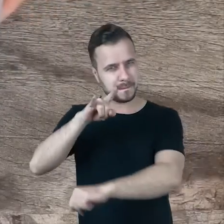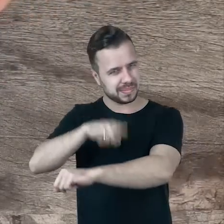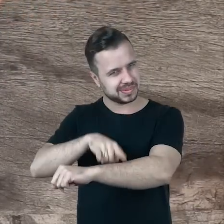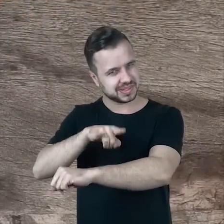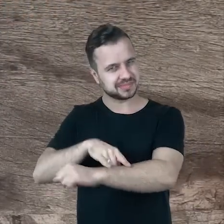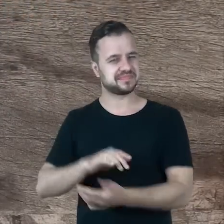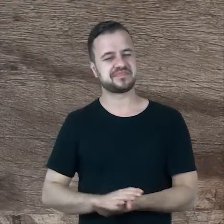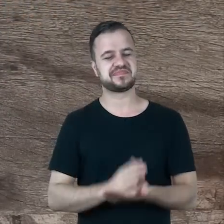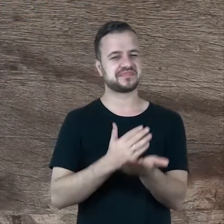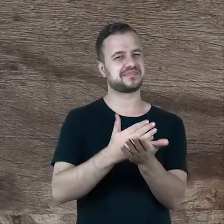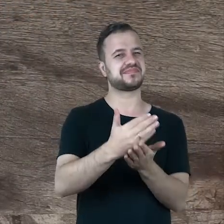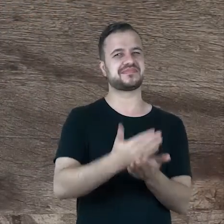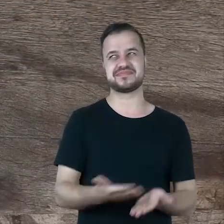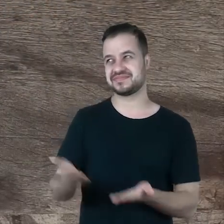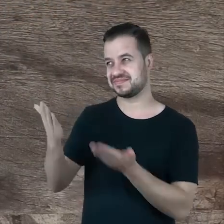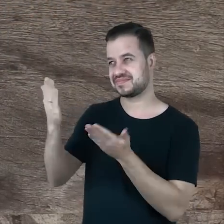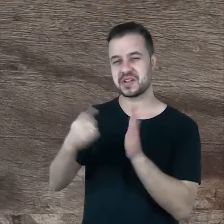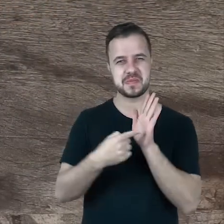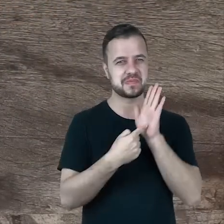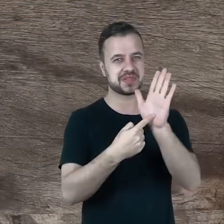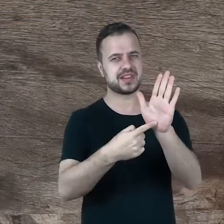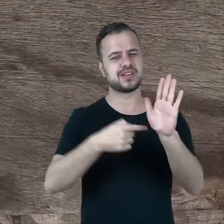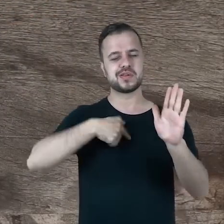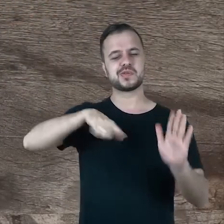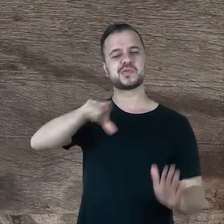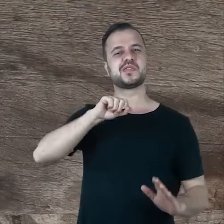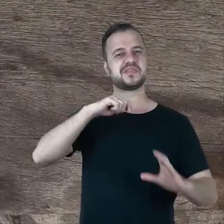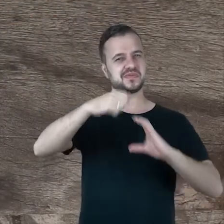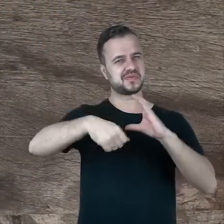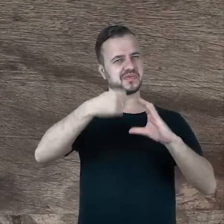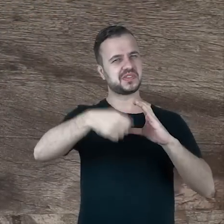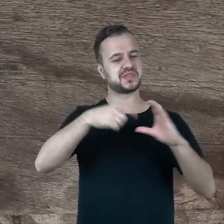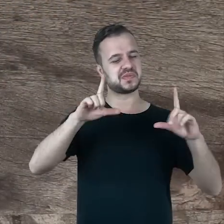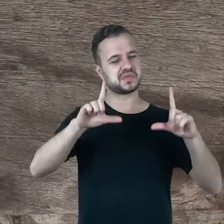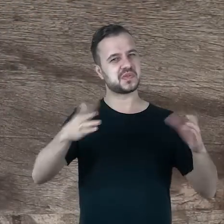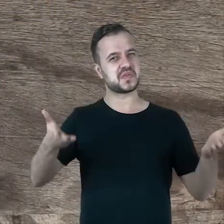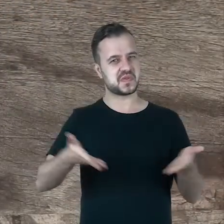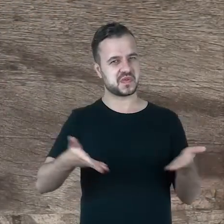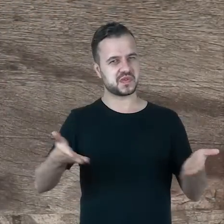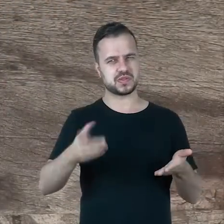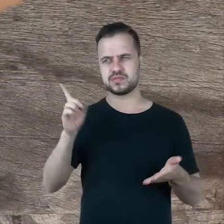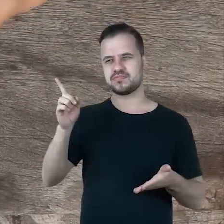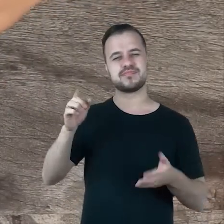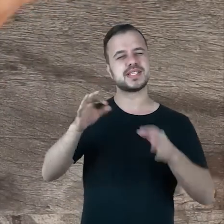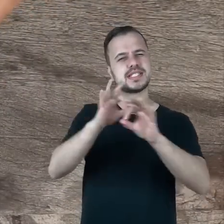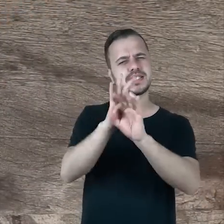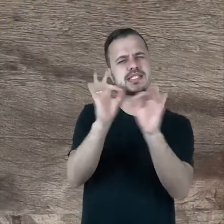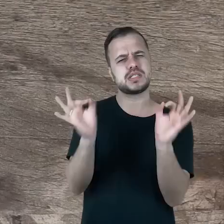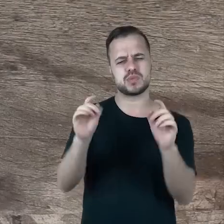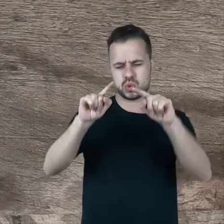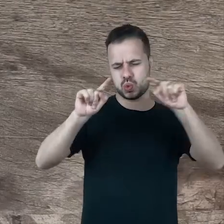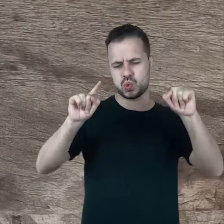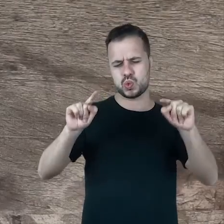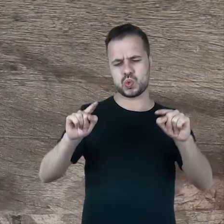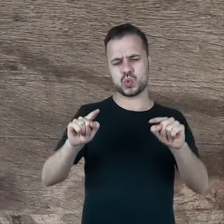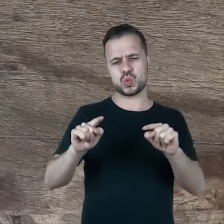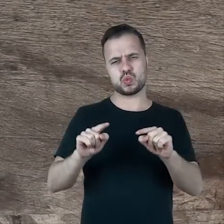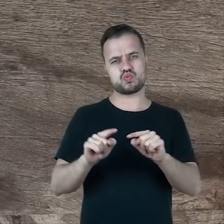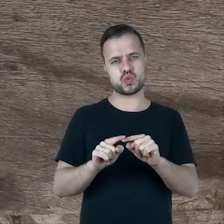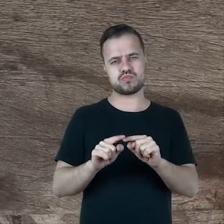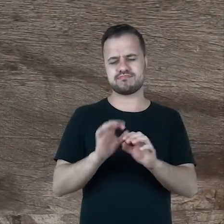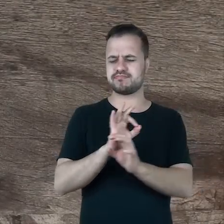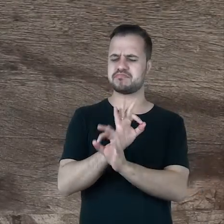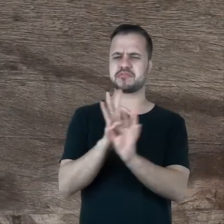aqui já para começar, eu vou te mostrar esse modelo que eu selecionei para o vídeo de hoje, que é um relógio com formas mais simples e que tem esses